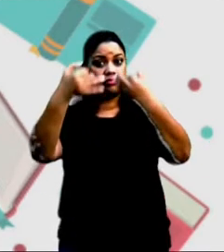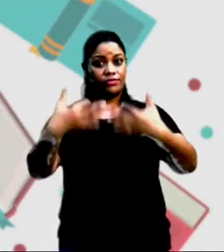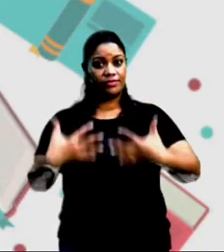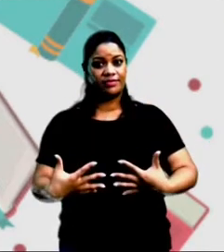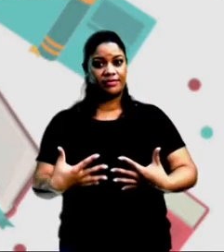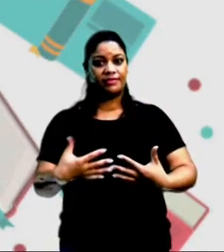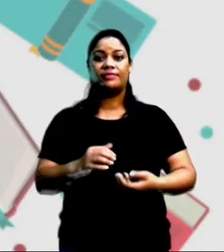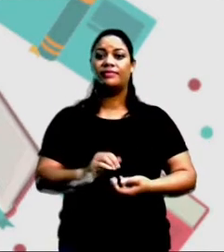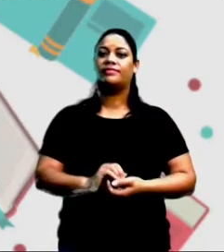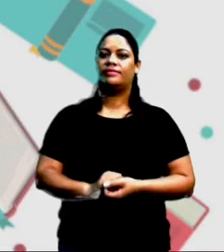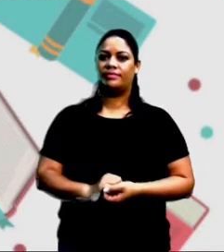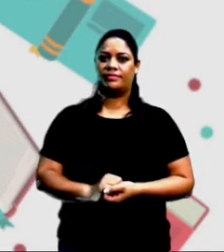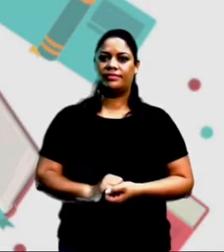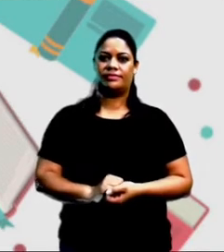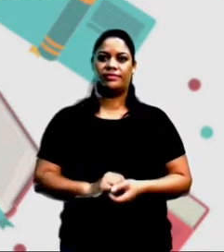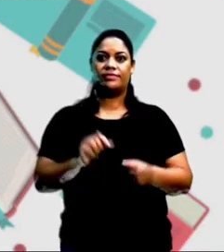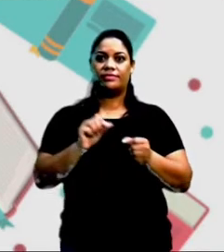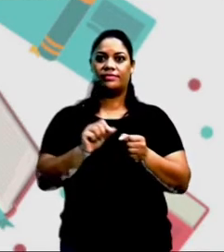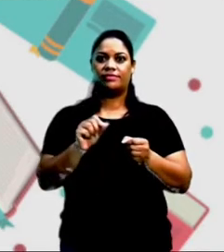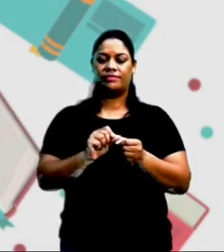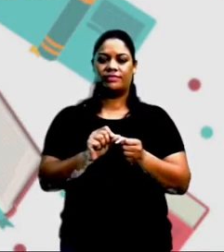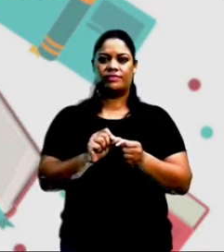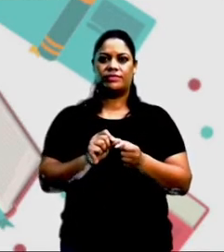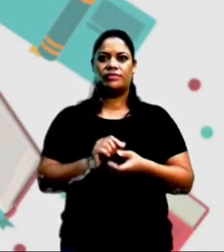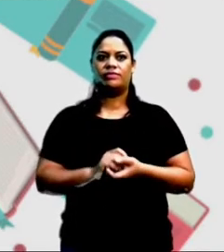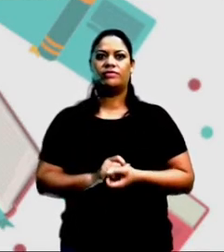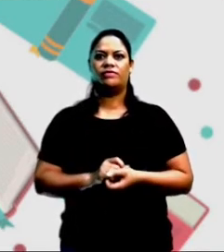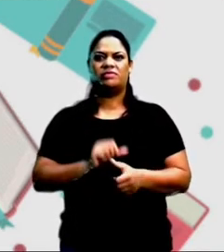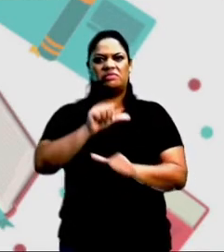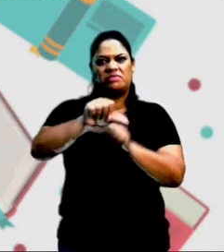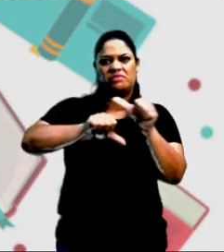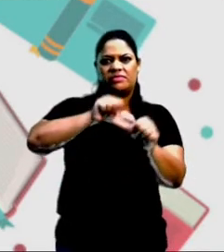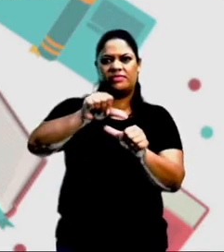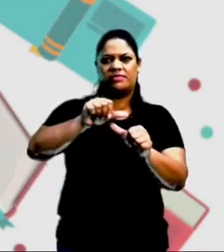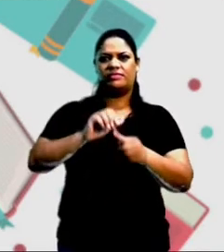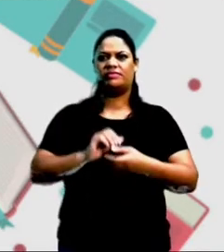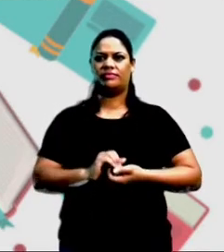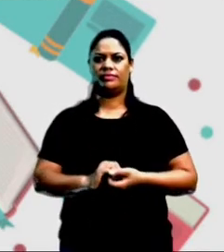dizer. Criei um monstro. Opa!